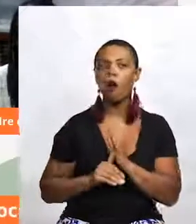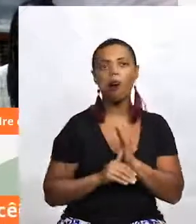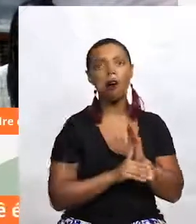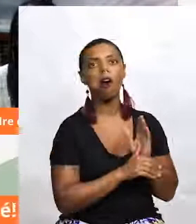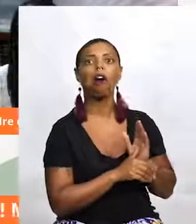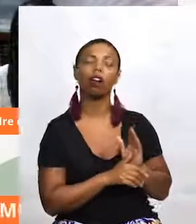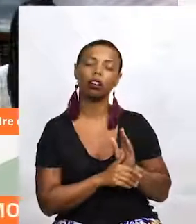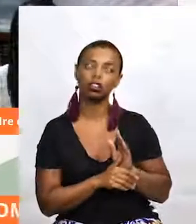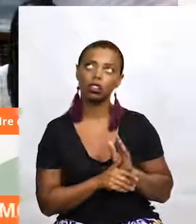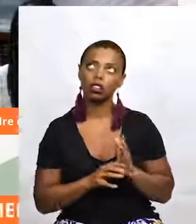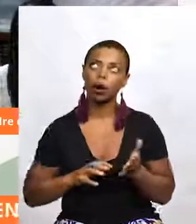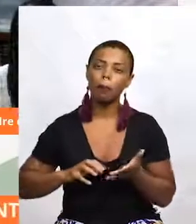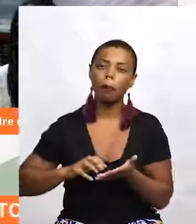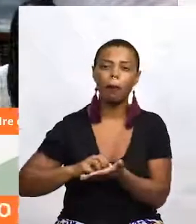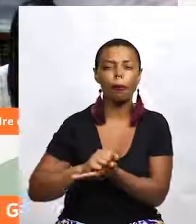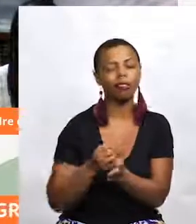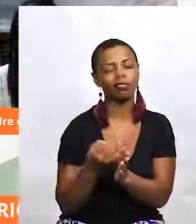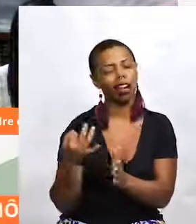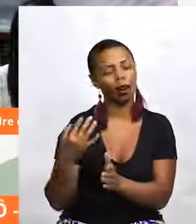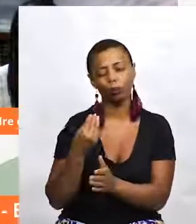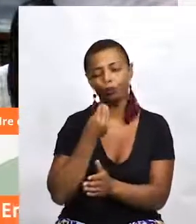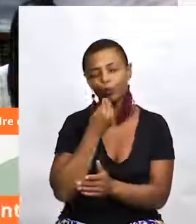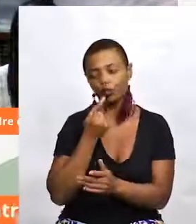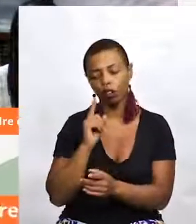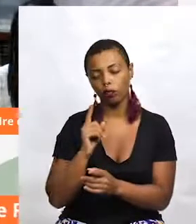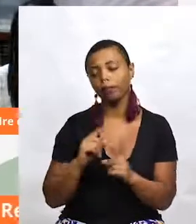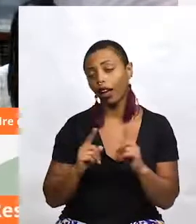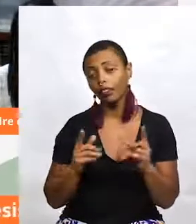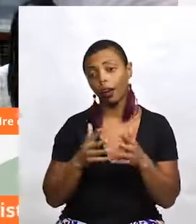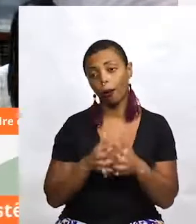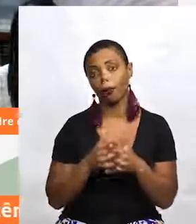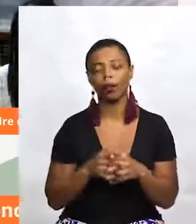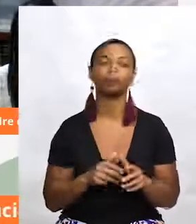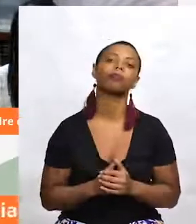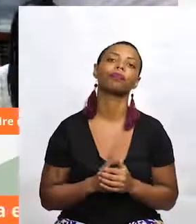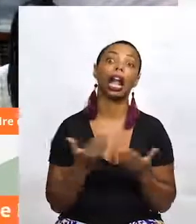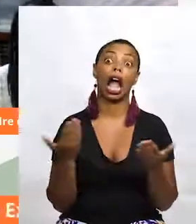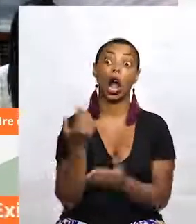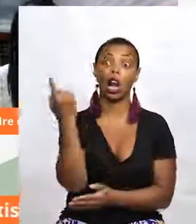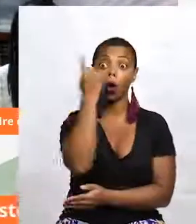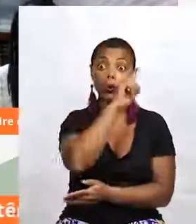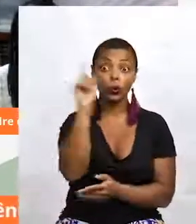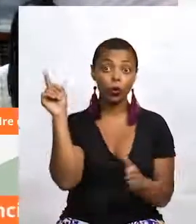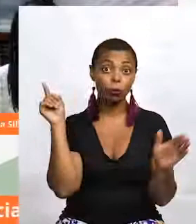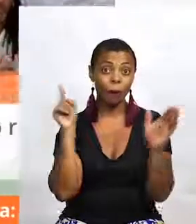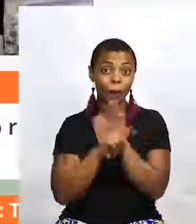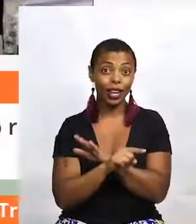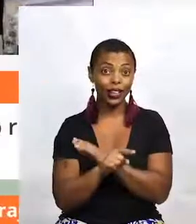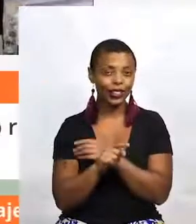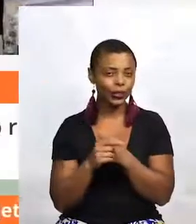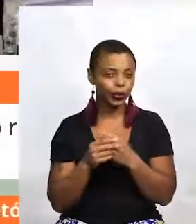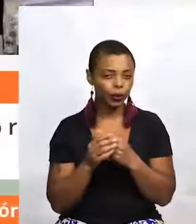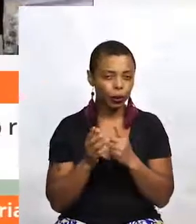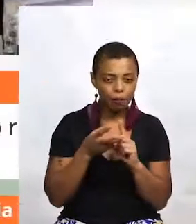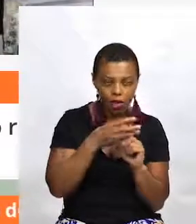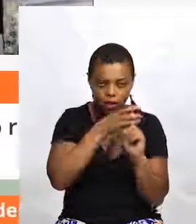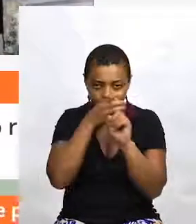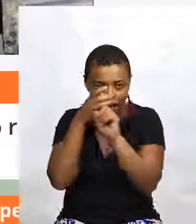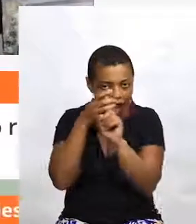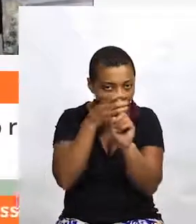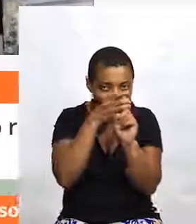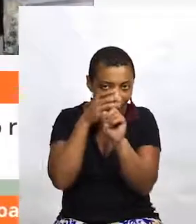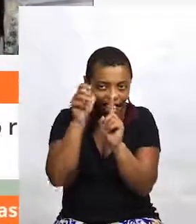não deveriam ser tomadas, enfim, complicado. Vamos à última pergunta. Um mistério, quem será que vai